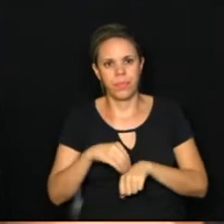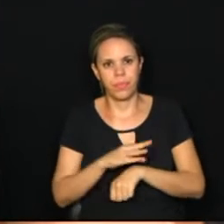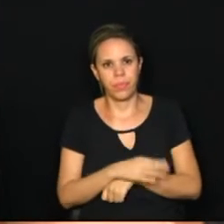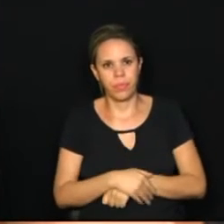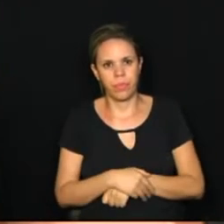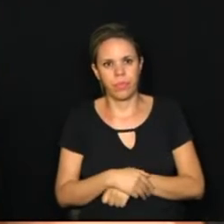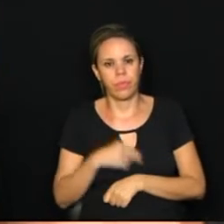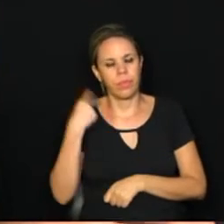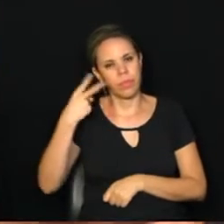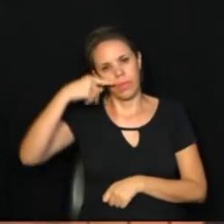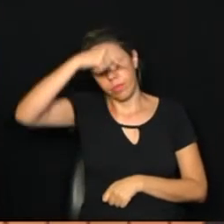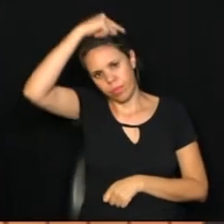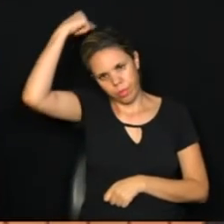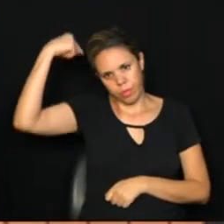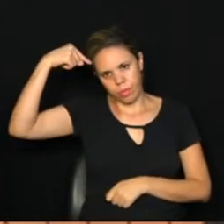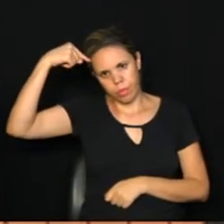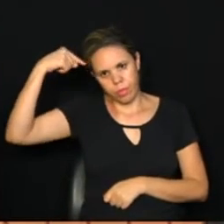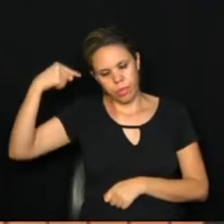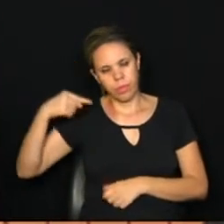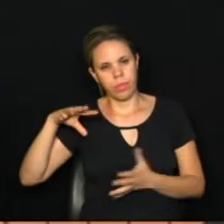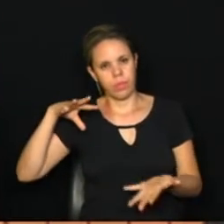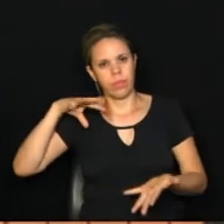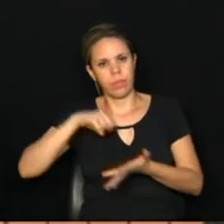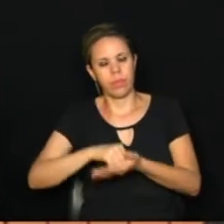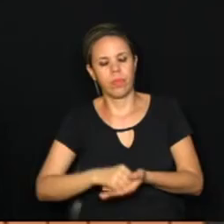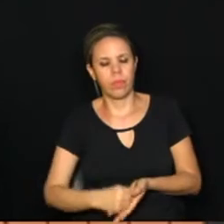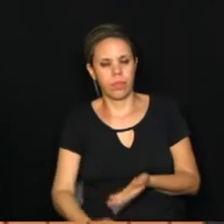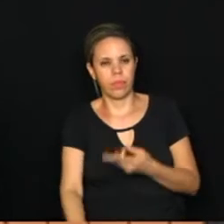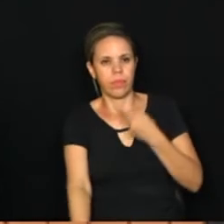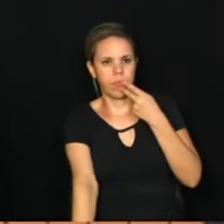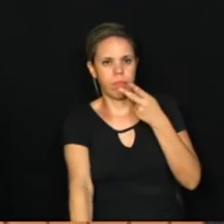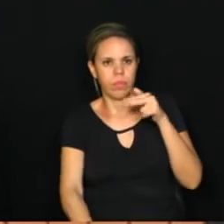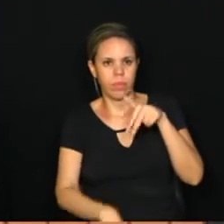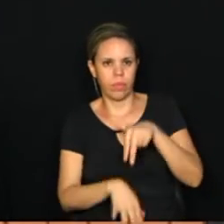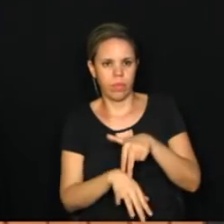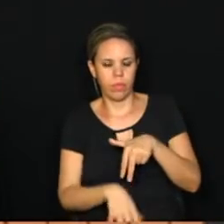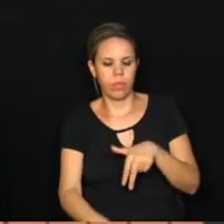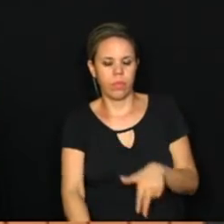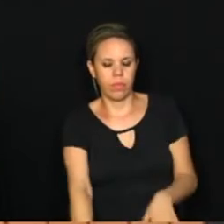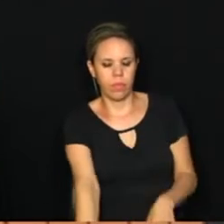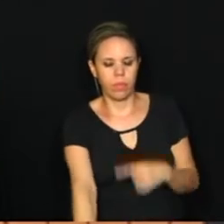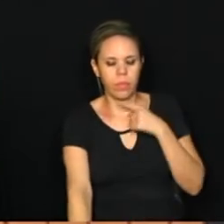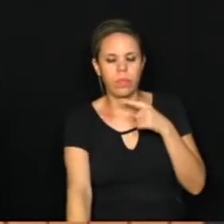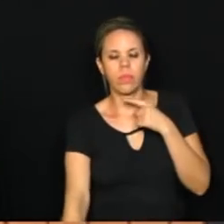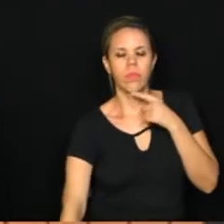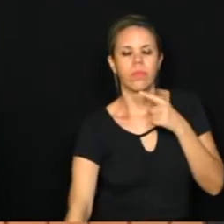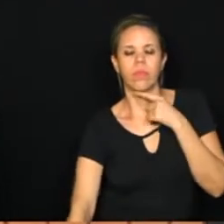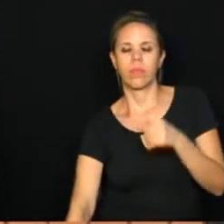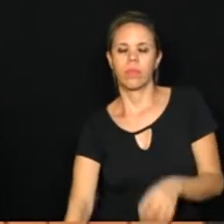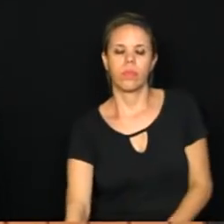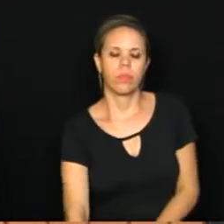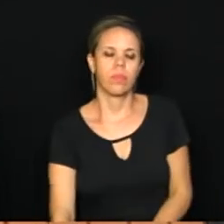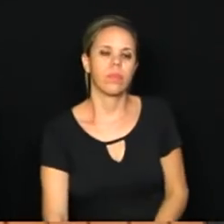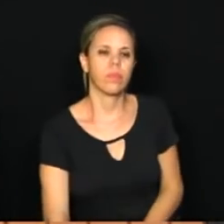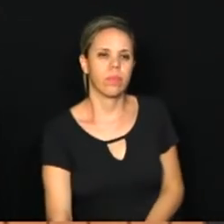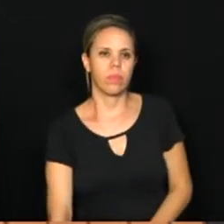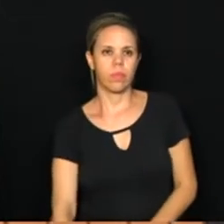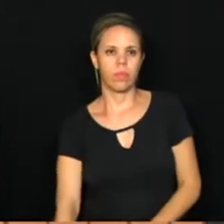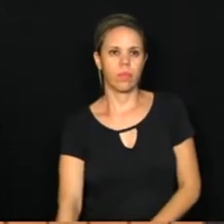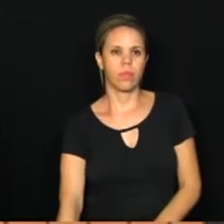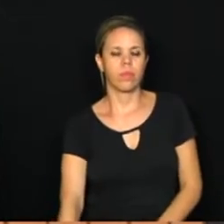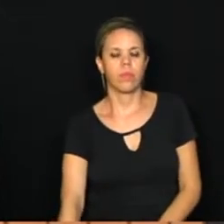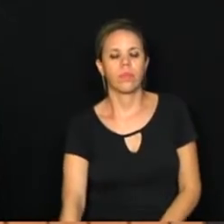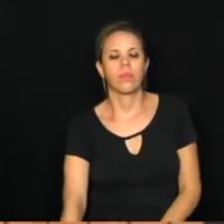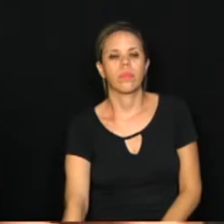para o vereador Paulo Gaspar, que se inscreveu, para poder fazer suas considerações e questionamentos.